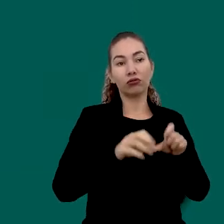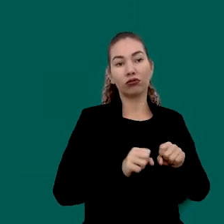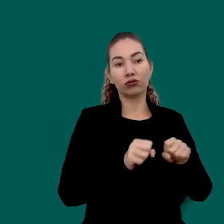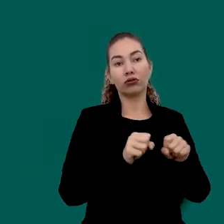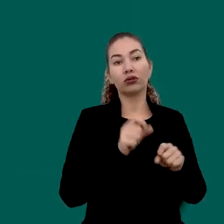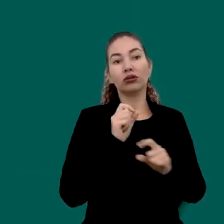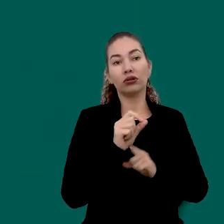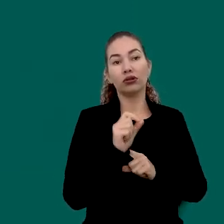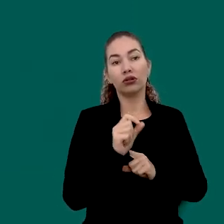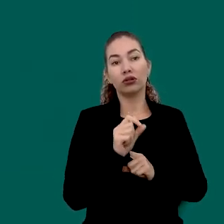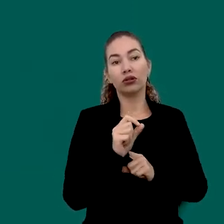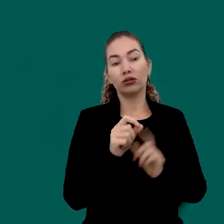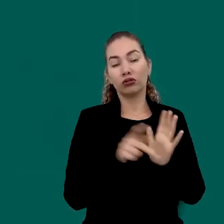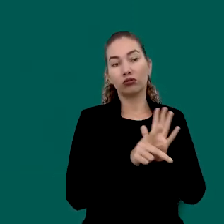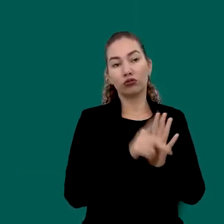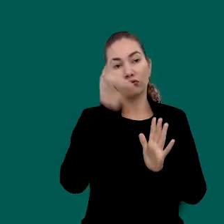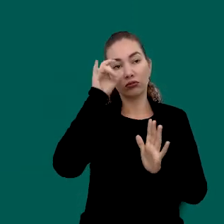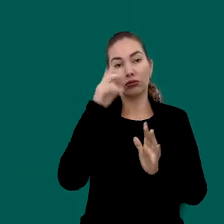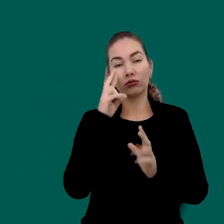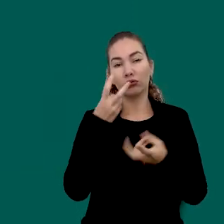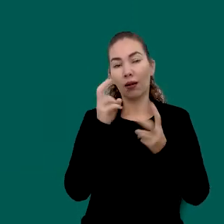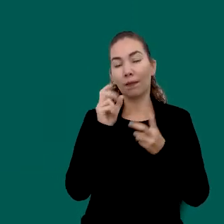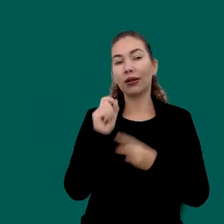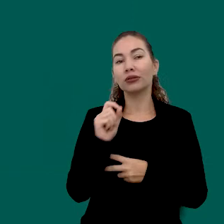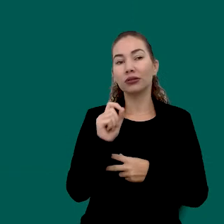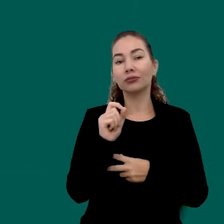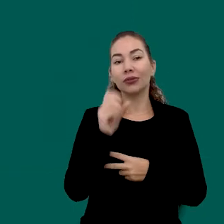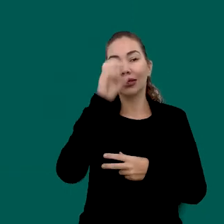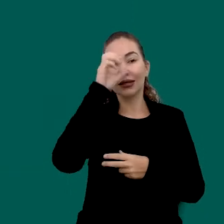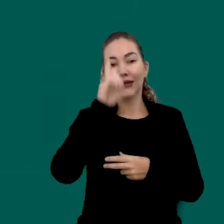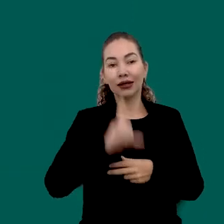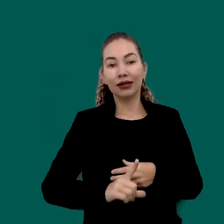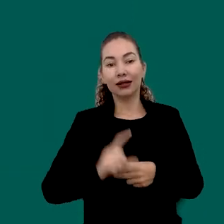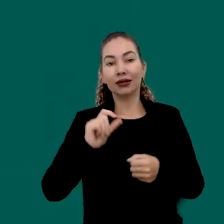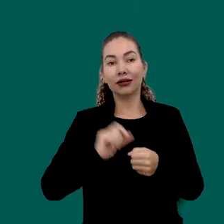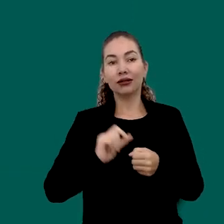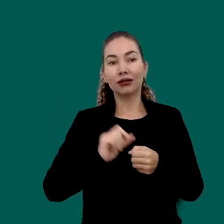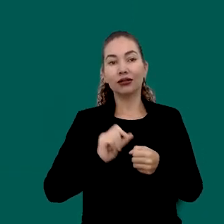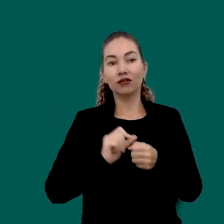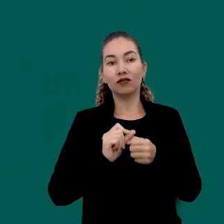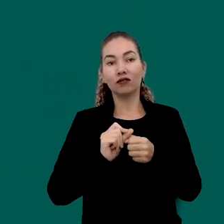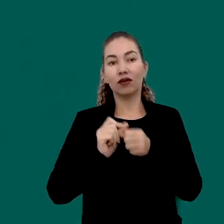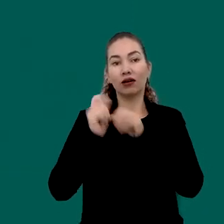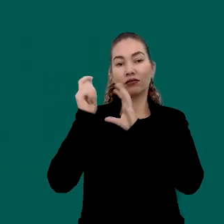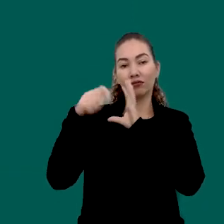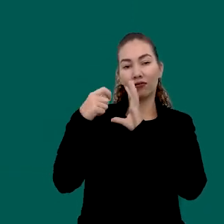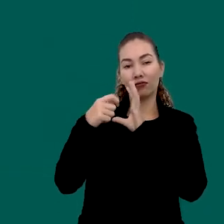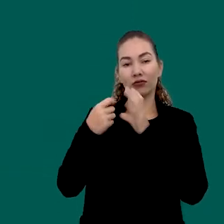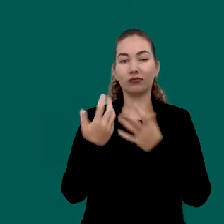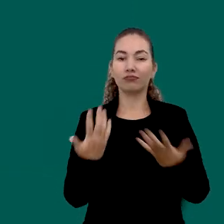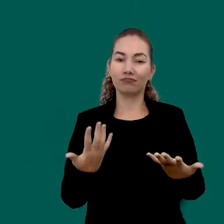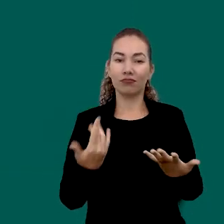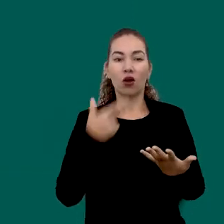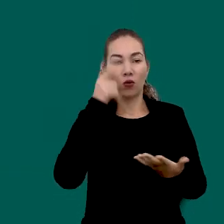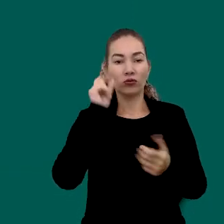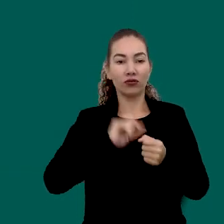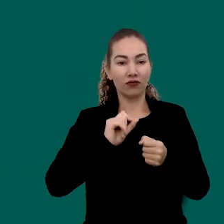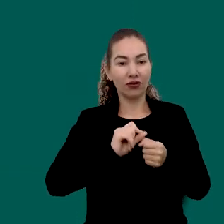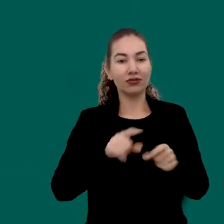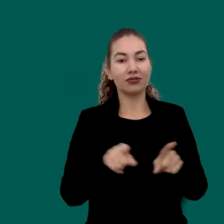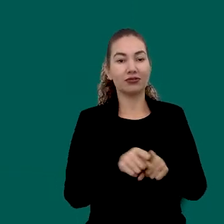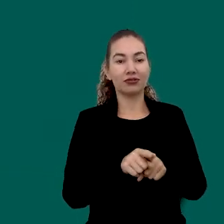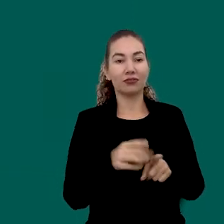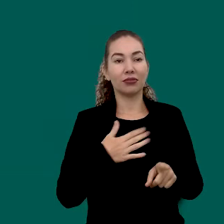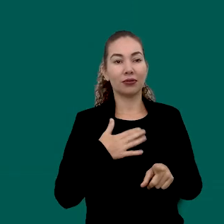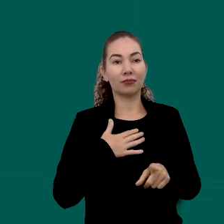digitais influencers de supermercado no próprio Instagram, onde eu via clientes deles fazendo um que outro vídeo e tal. Eu disse assim,